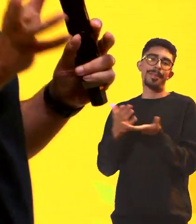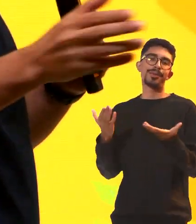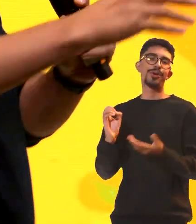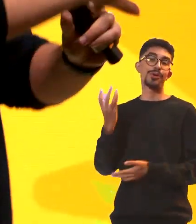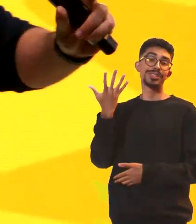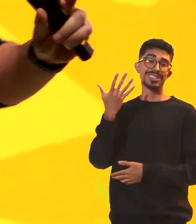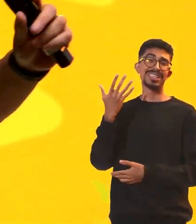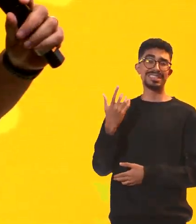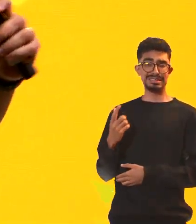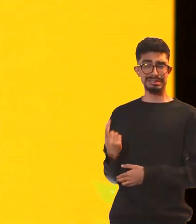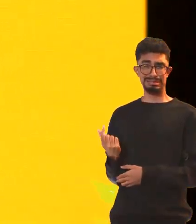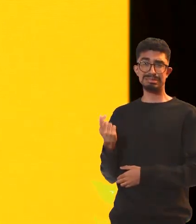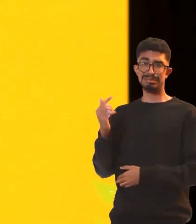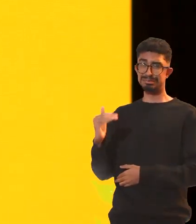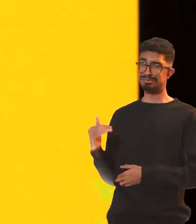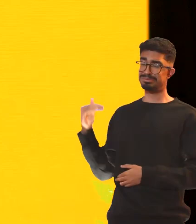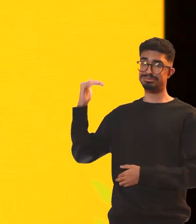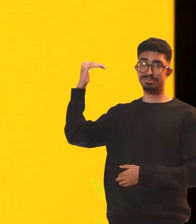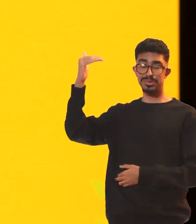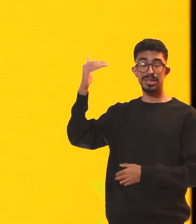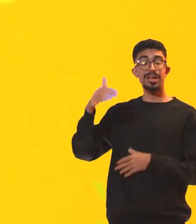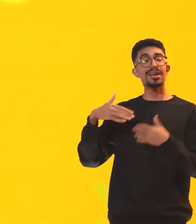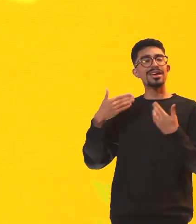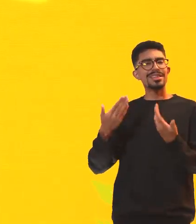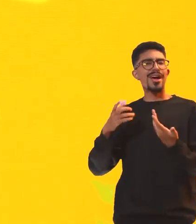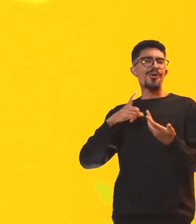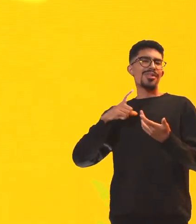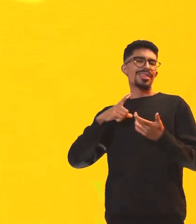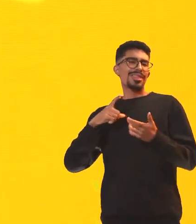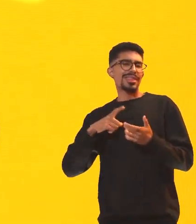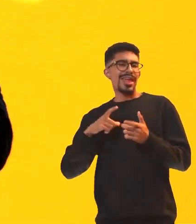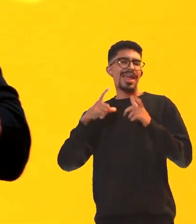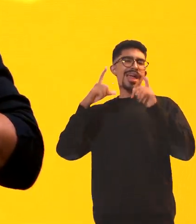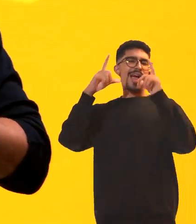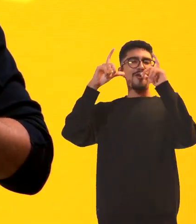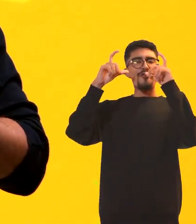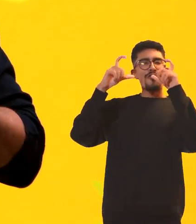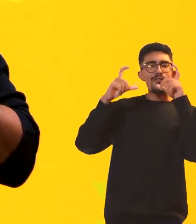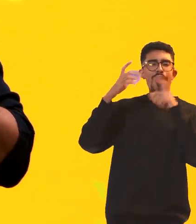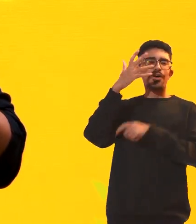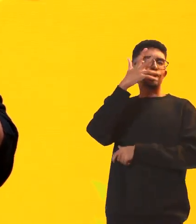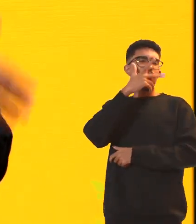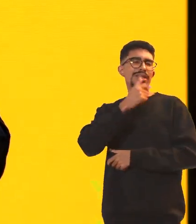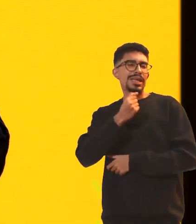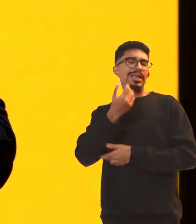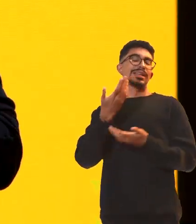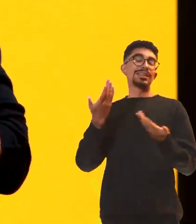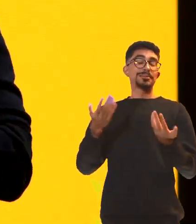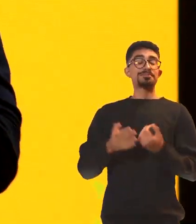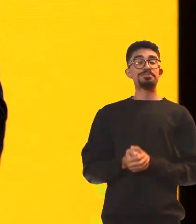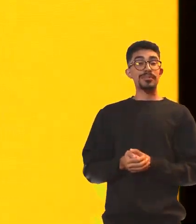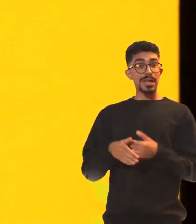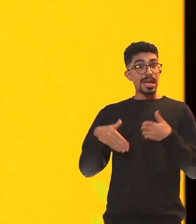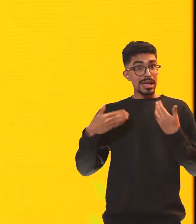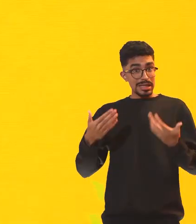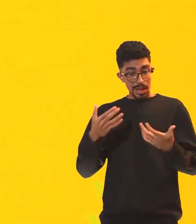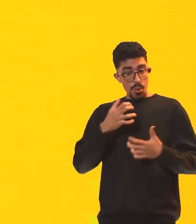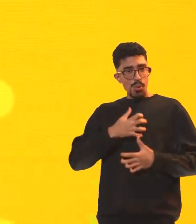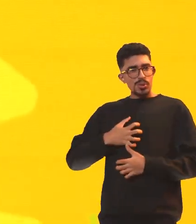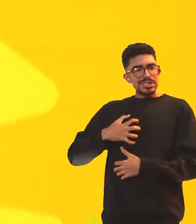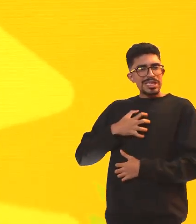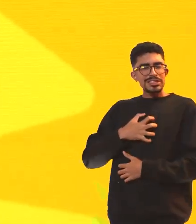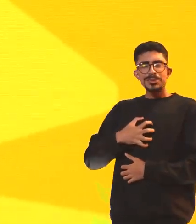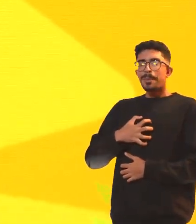festa linda, fotos, vídeo, viagem de lua de mel, que história maravilhosa. E cada vez mais o sentimento aumentando,